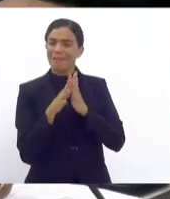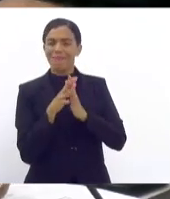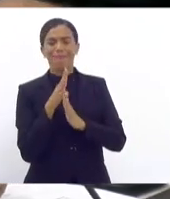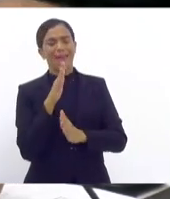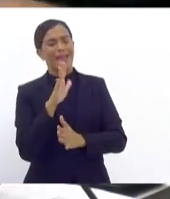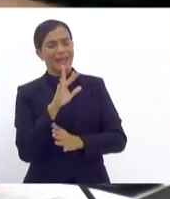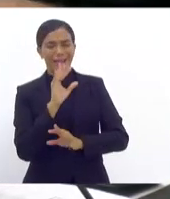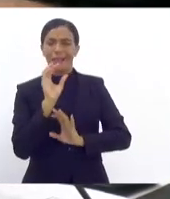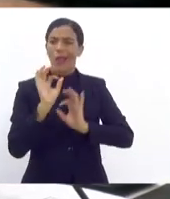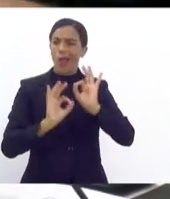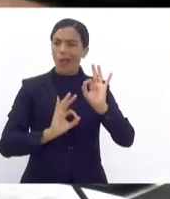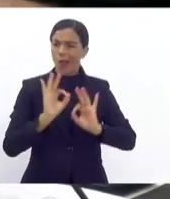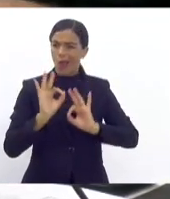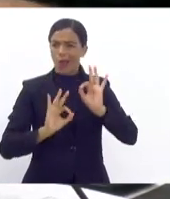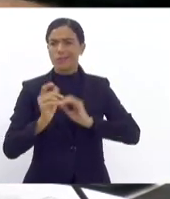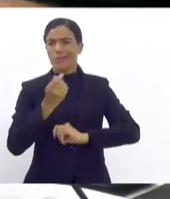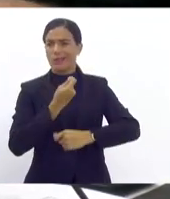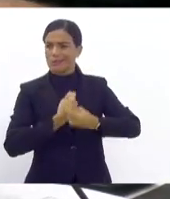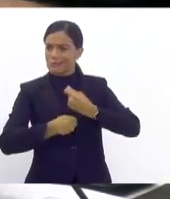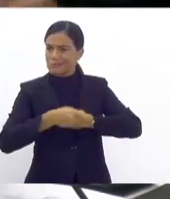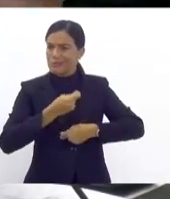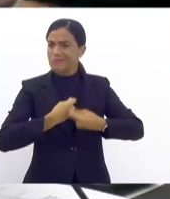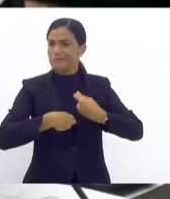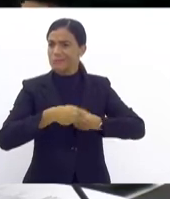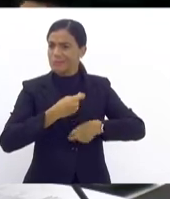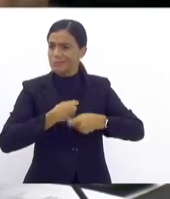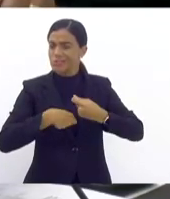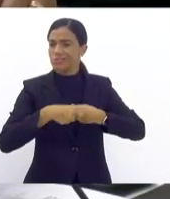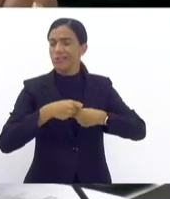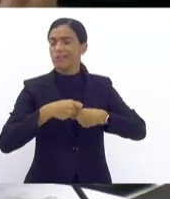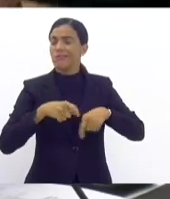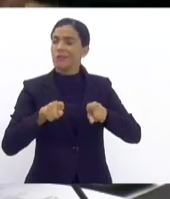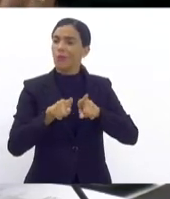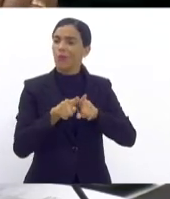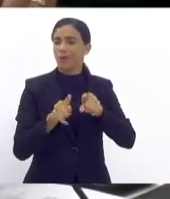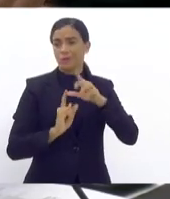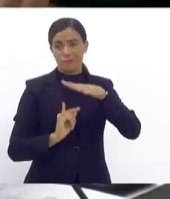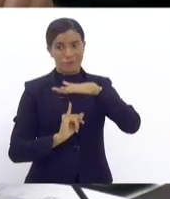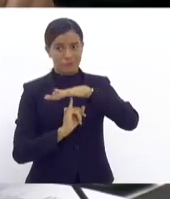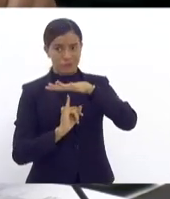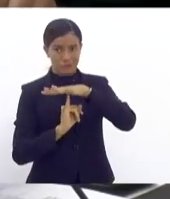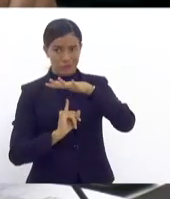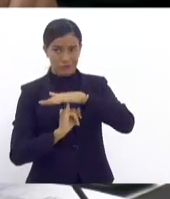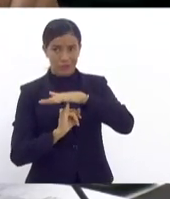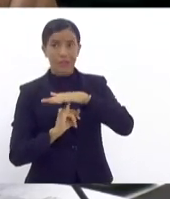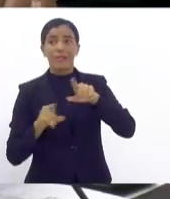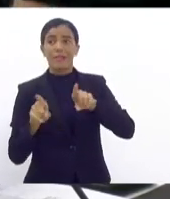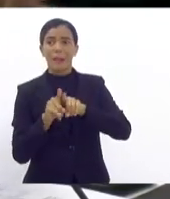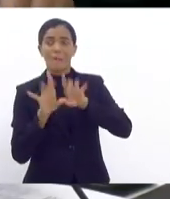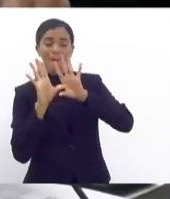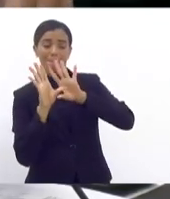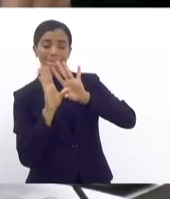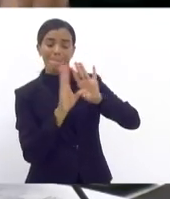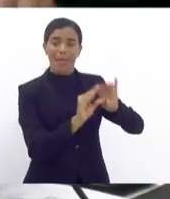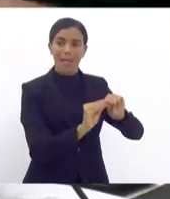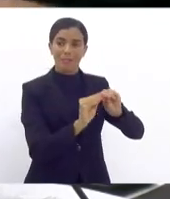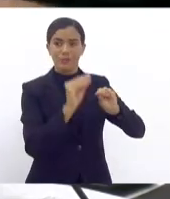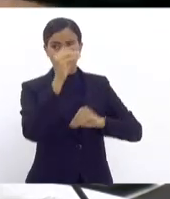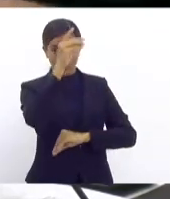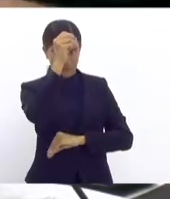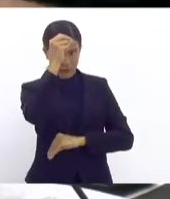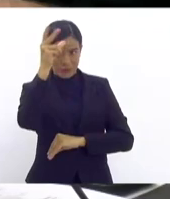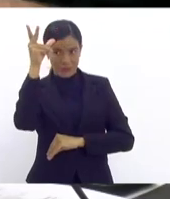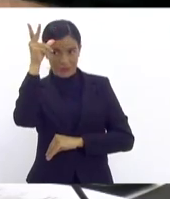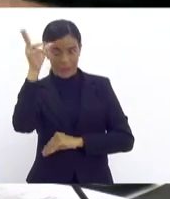na organização administrativa de um órgão. Ele adentra a administração pública municipal em seu órgão. Aqui